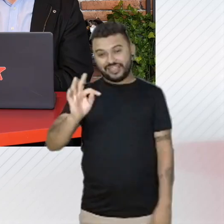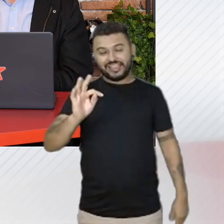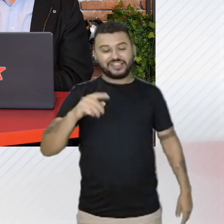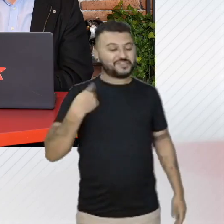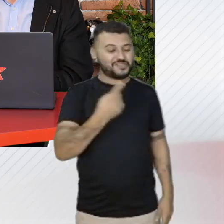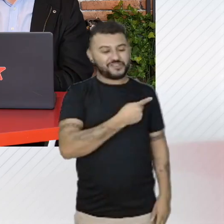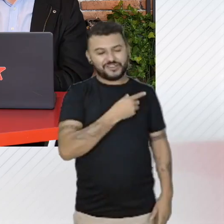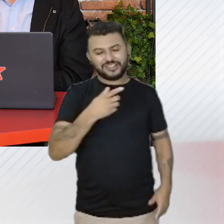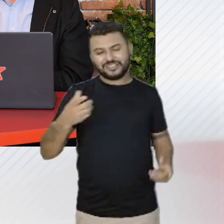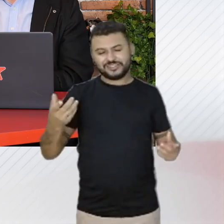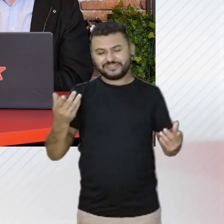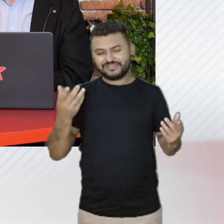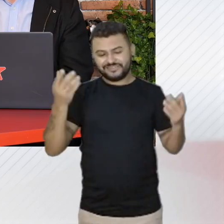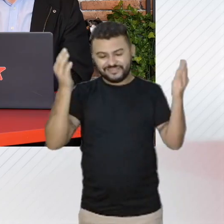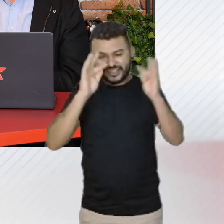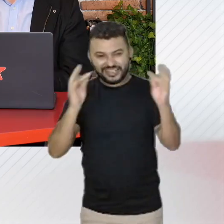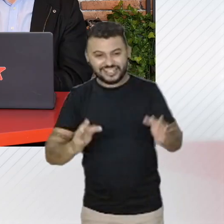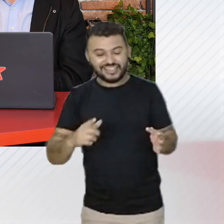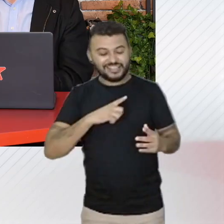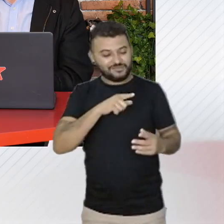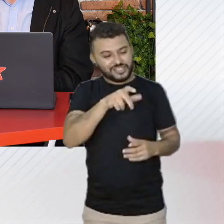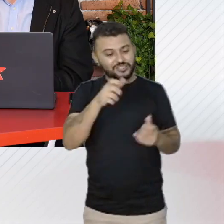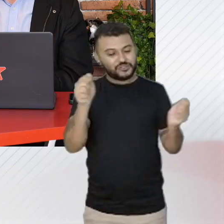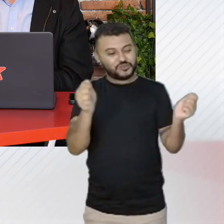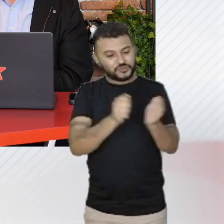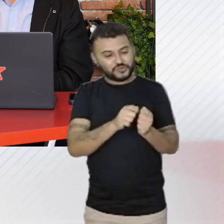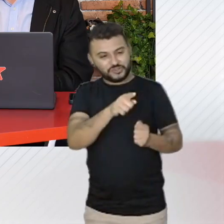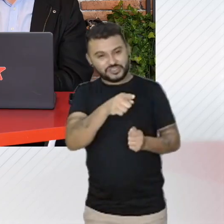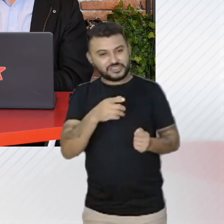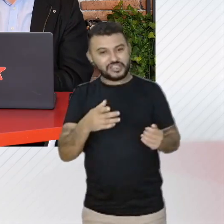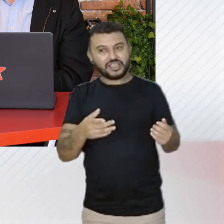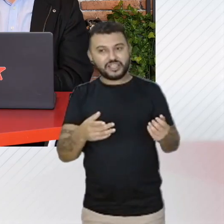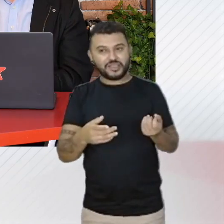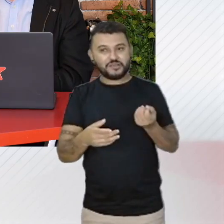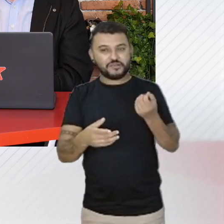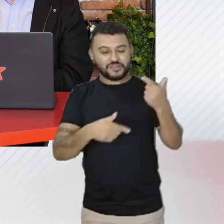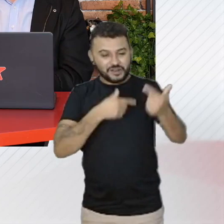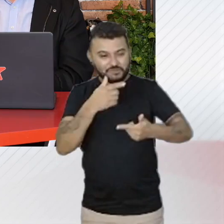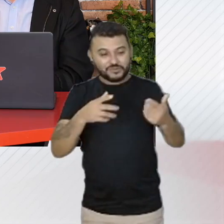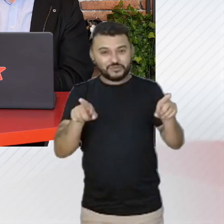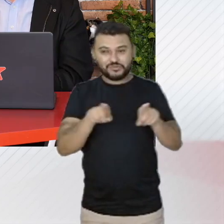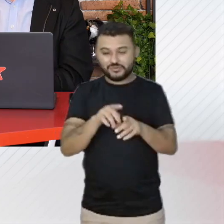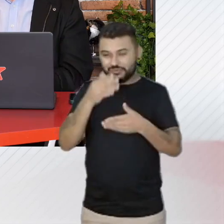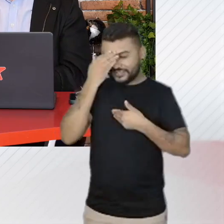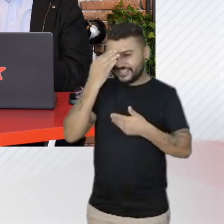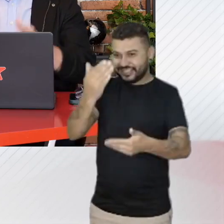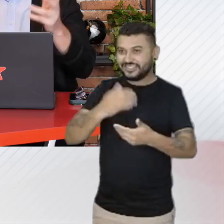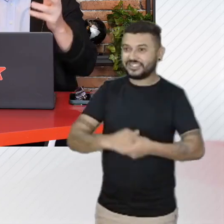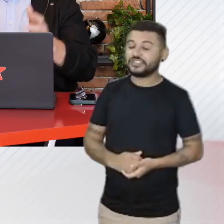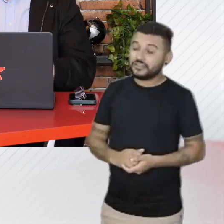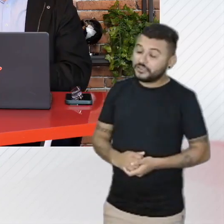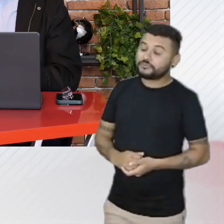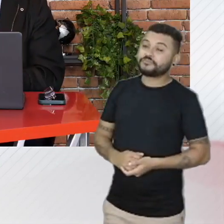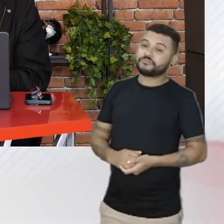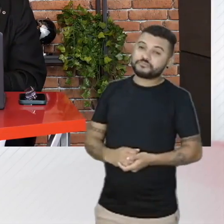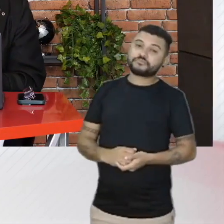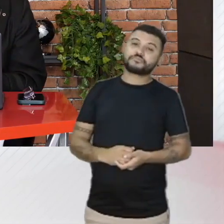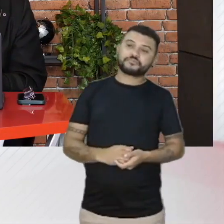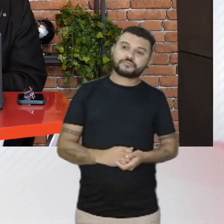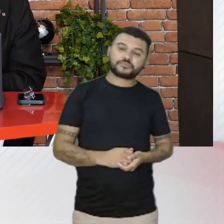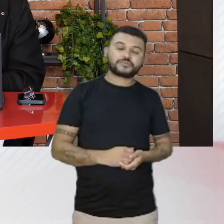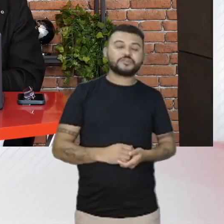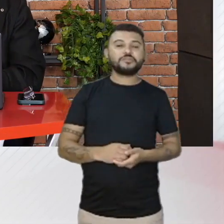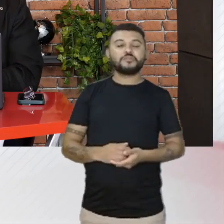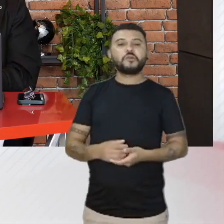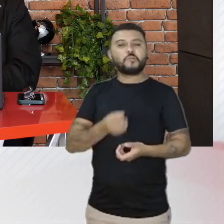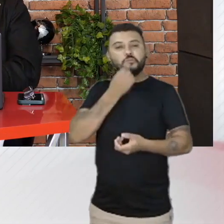é muito bom te ter na nossa bancada aí como um grande timoneiro. Muito obrigada. Obrigado. É isso, gente. Mais